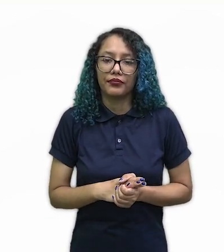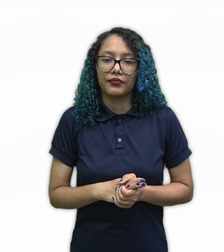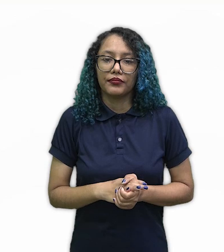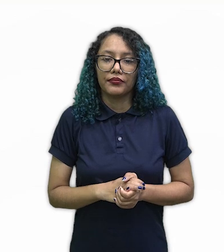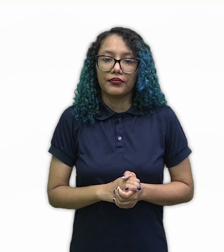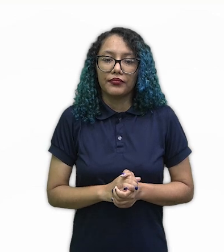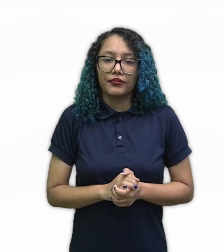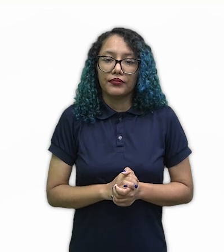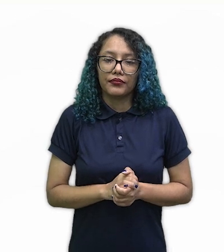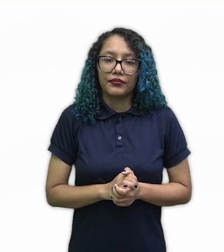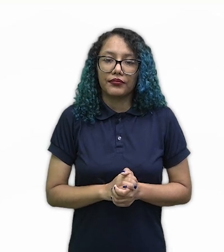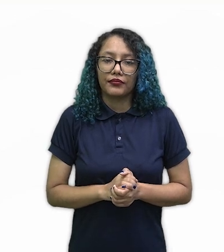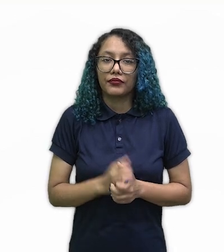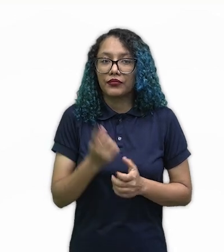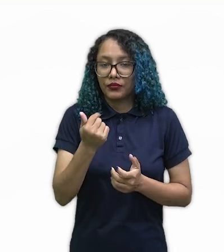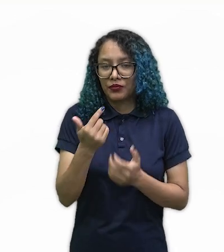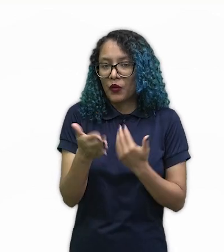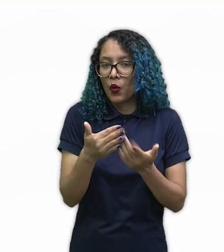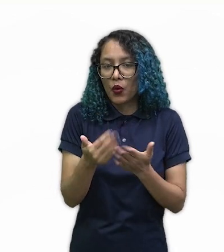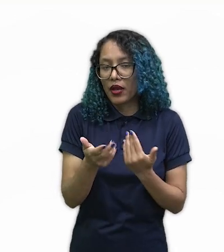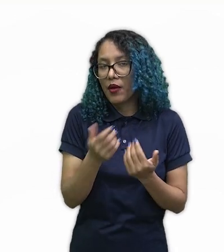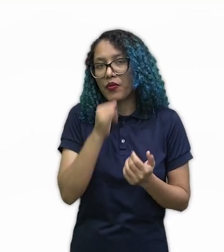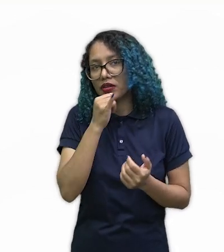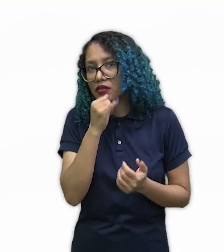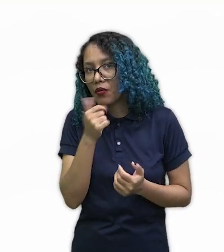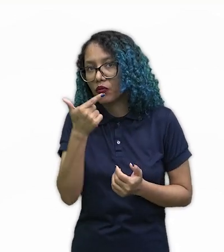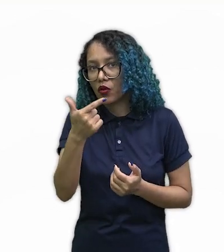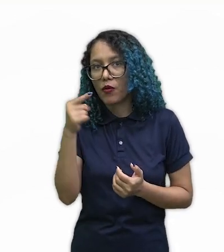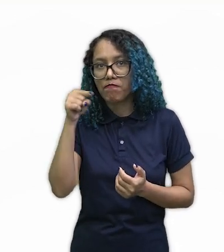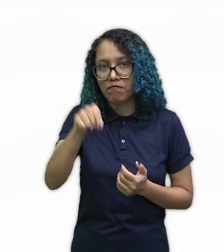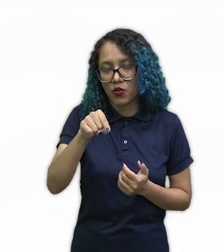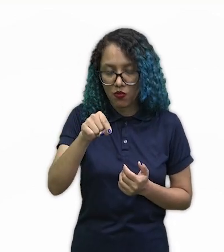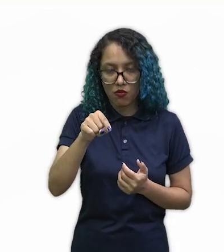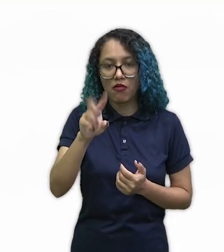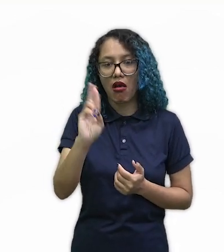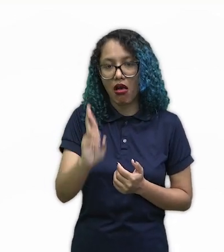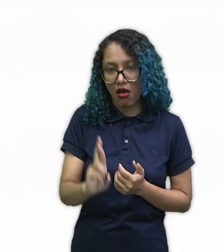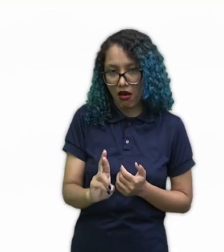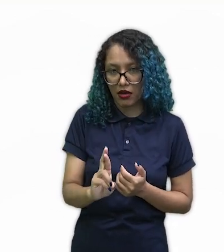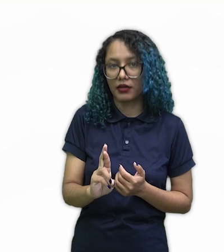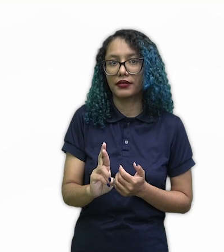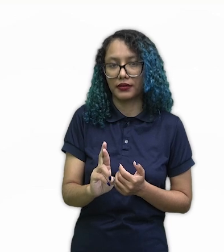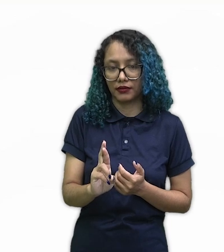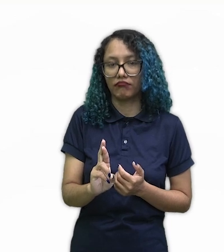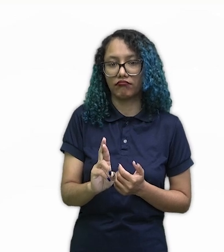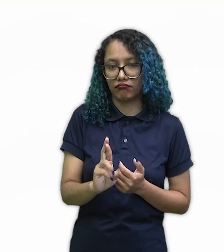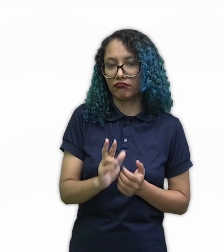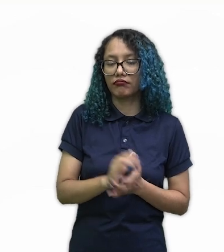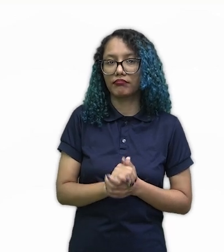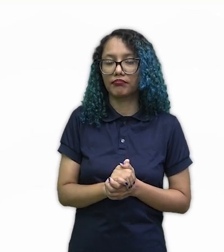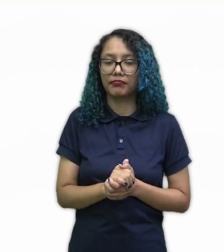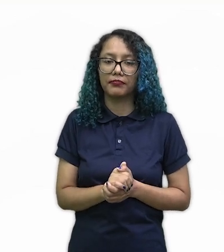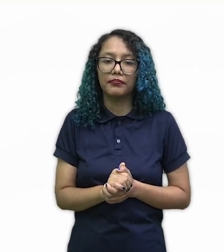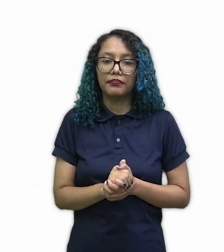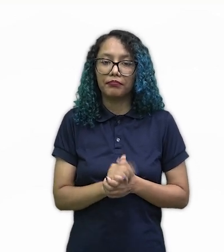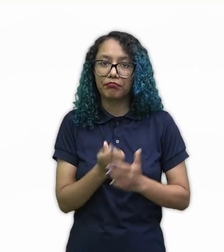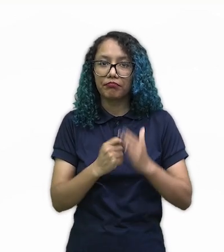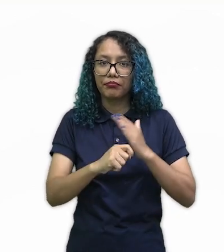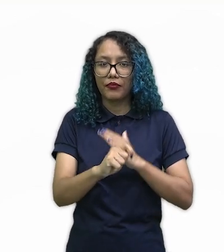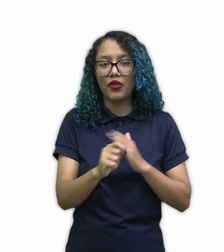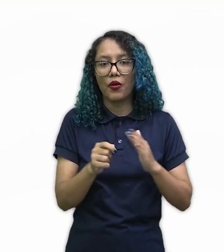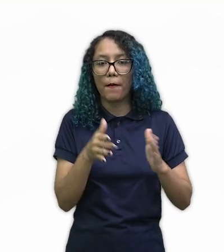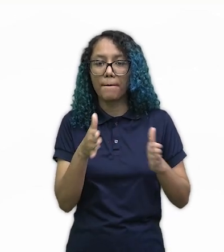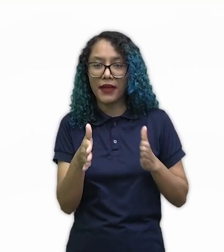né? Qualquer equivalente a R$2.000. E aí você aplicou esse capital de R$2.000